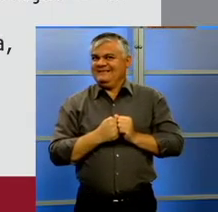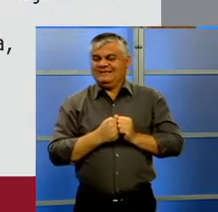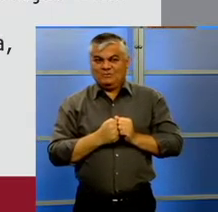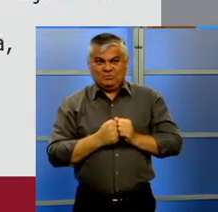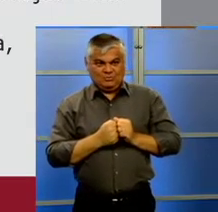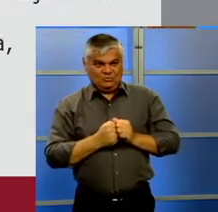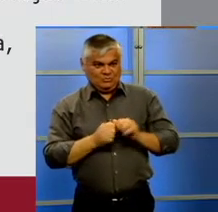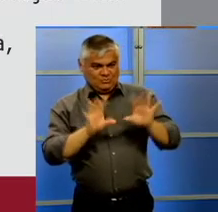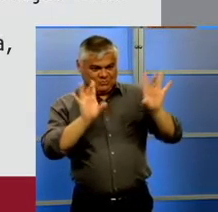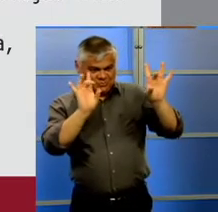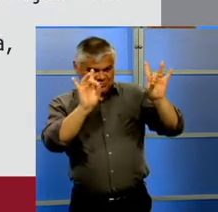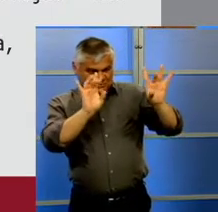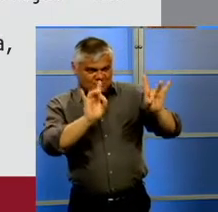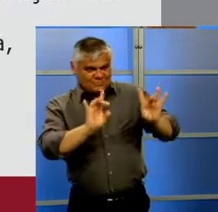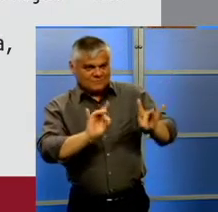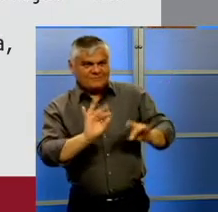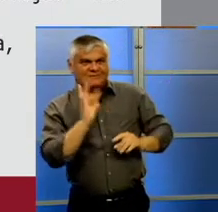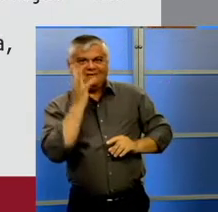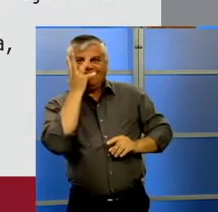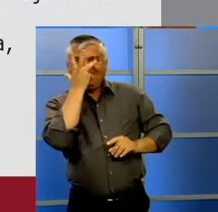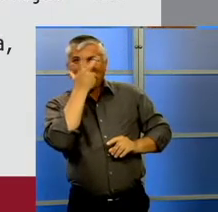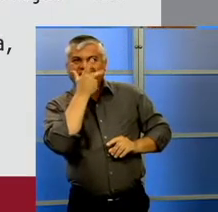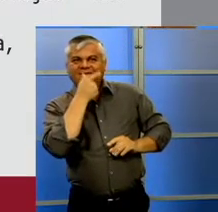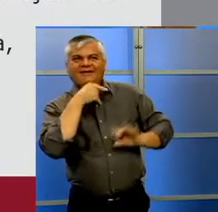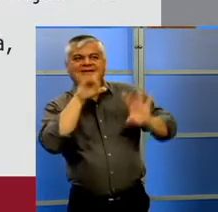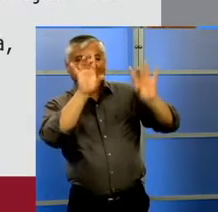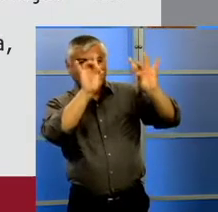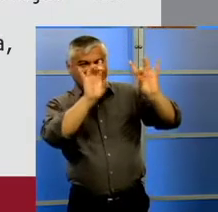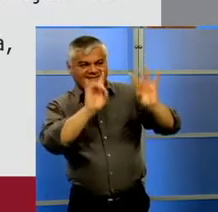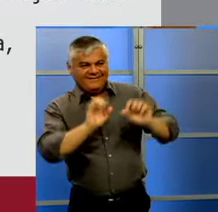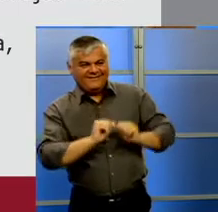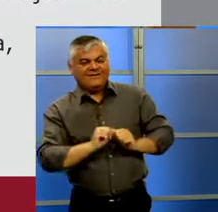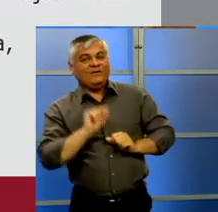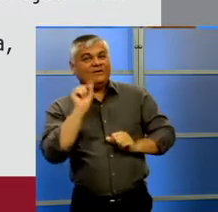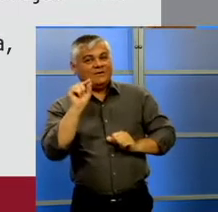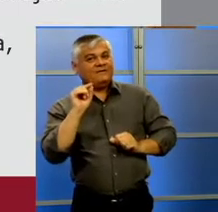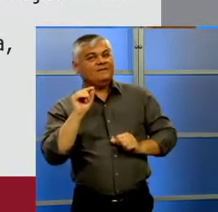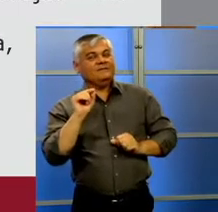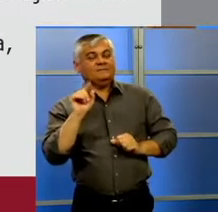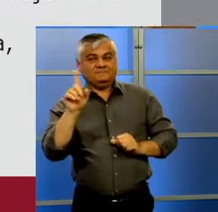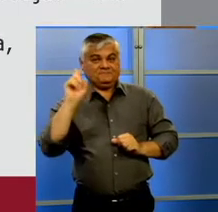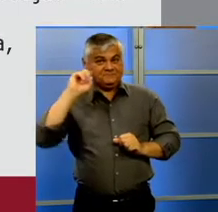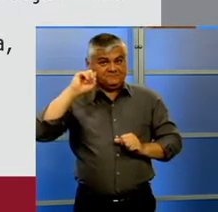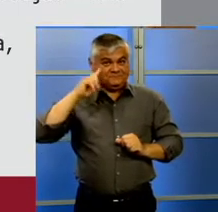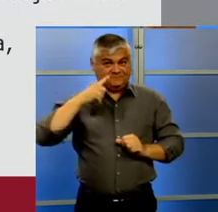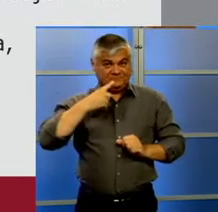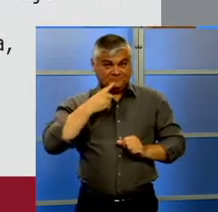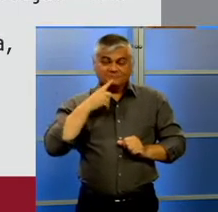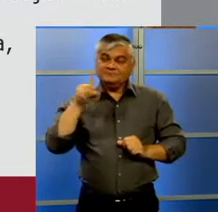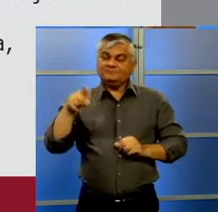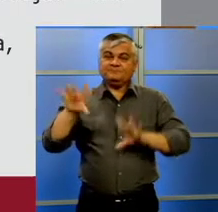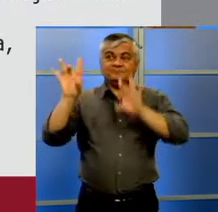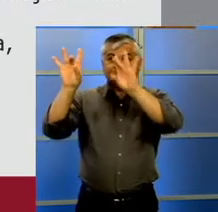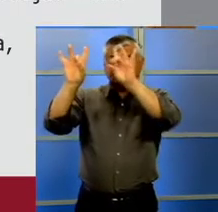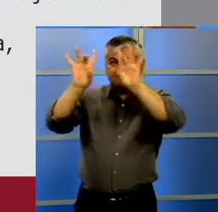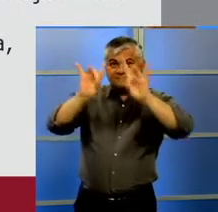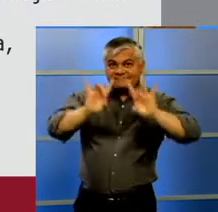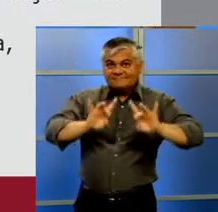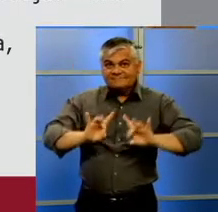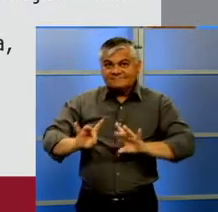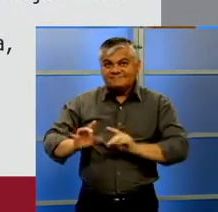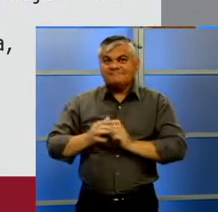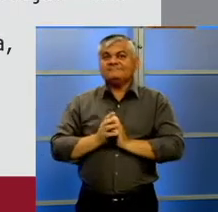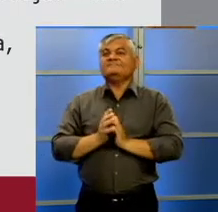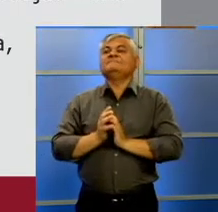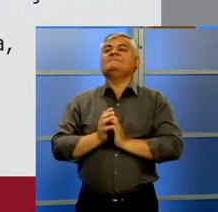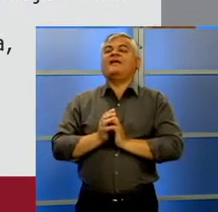que se destaca, que ressalta sobre os olhos. Portanto, quando um surdo estiver utilizando o sinal de especial para